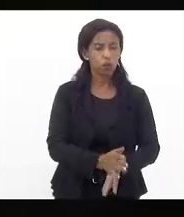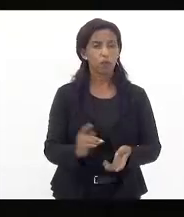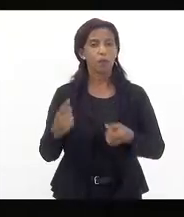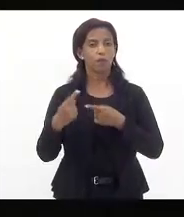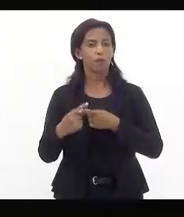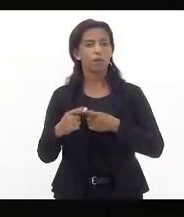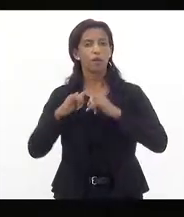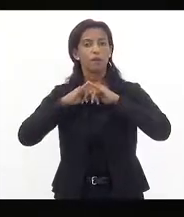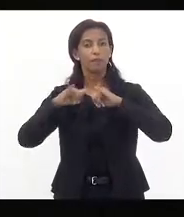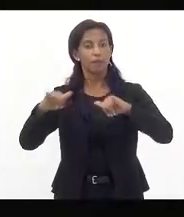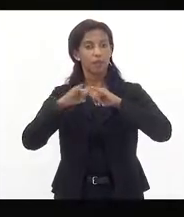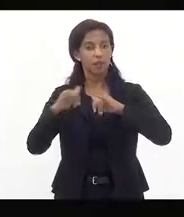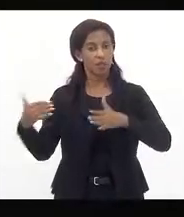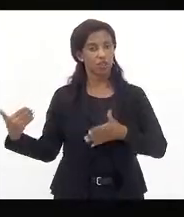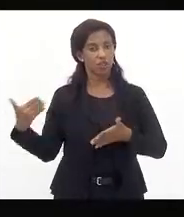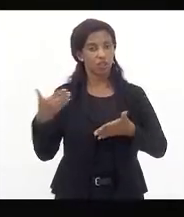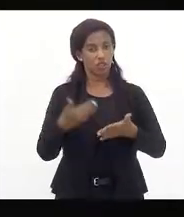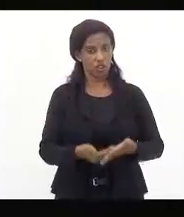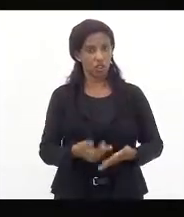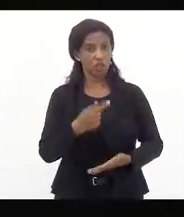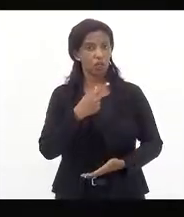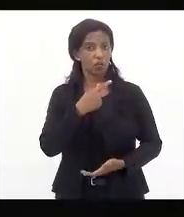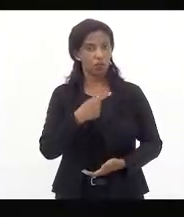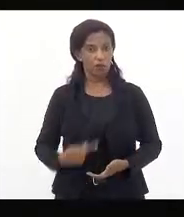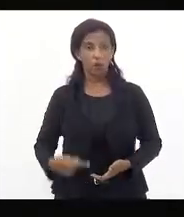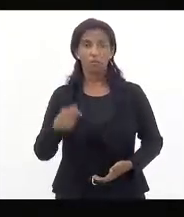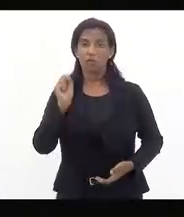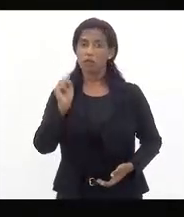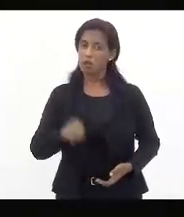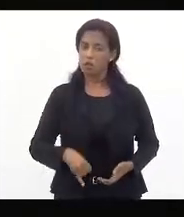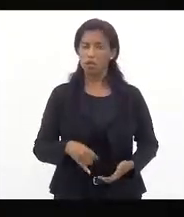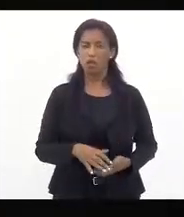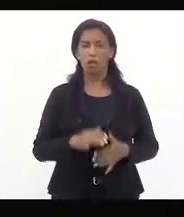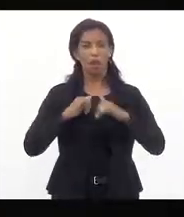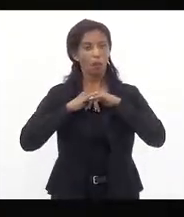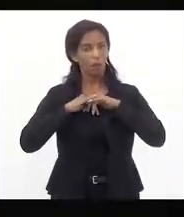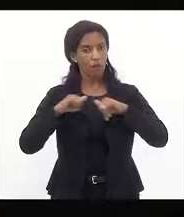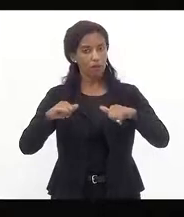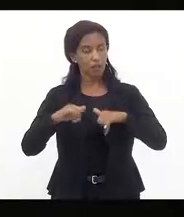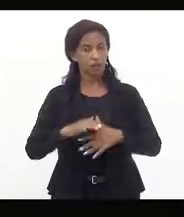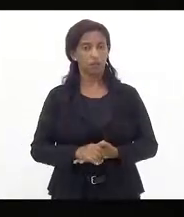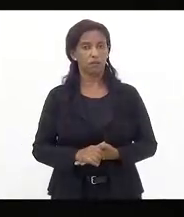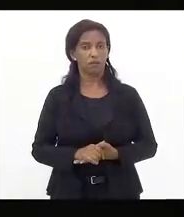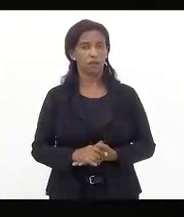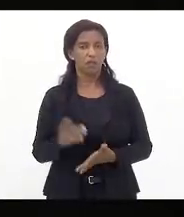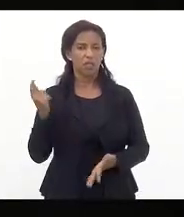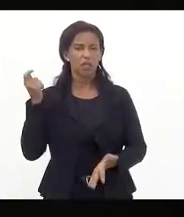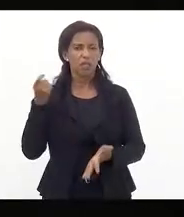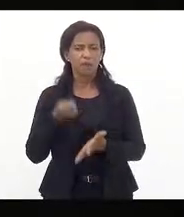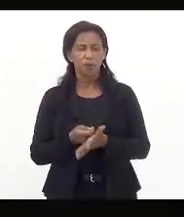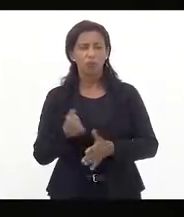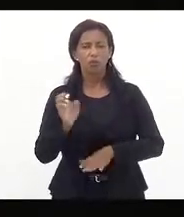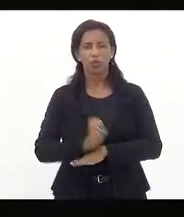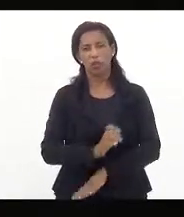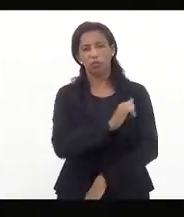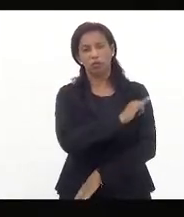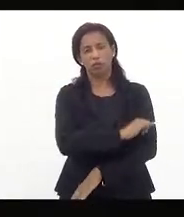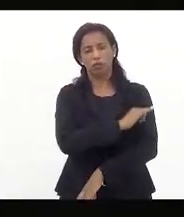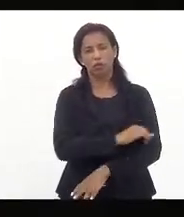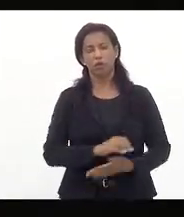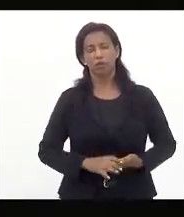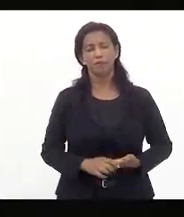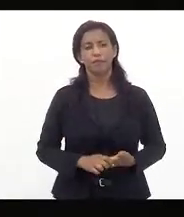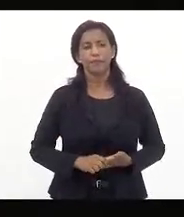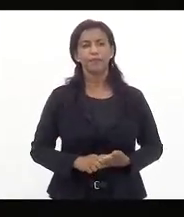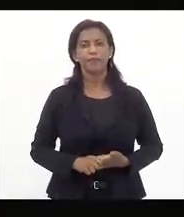a mensagem que chega ao governo, sim, é uma mensagem que impõe ao Rio de Janeiro